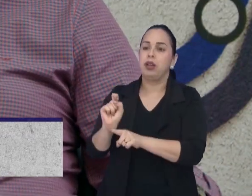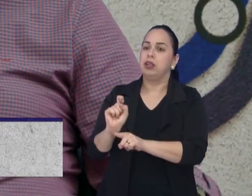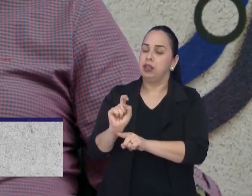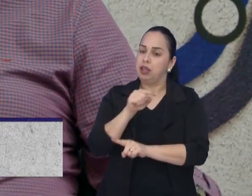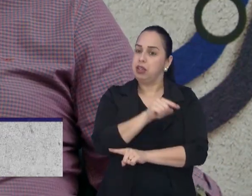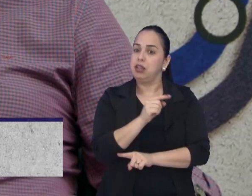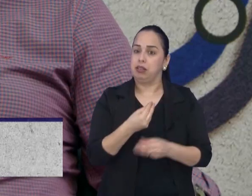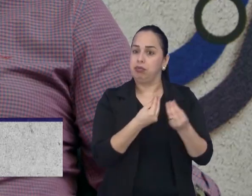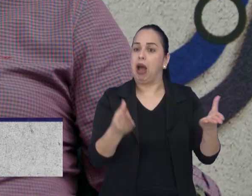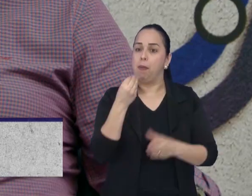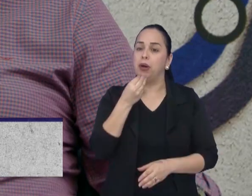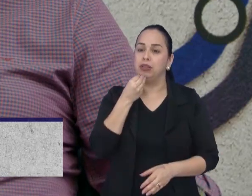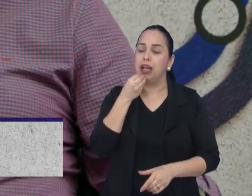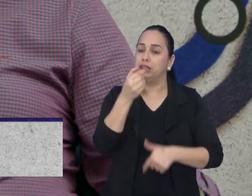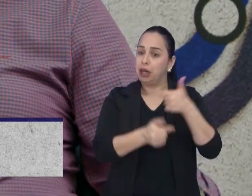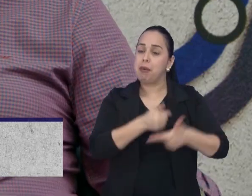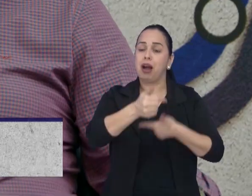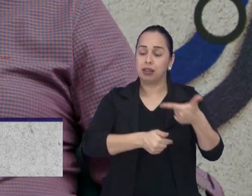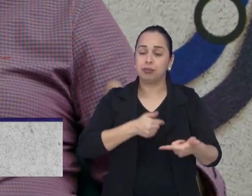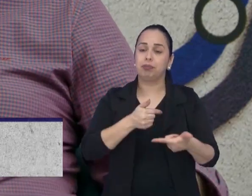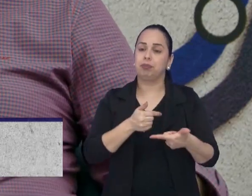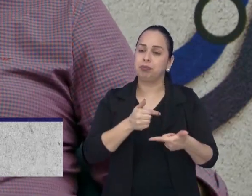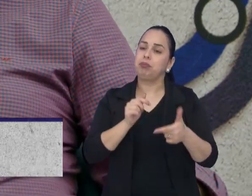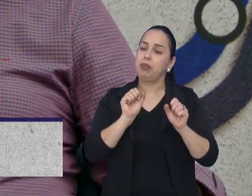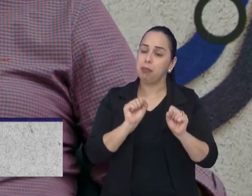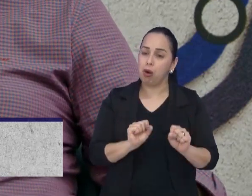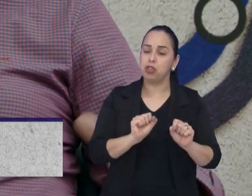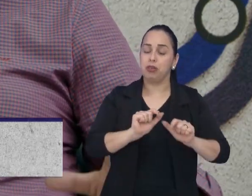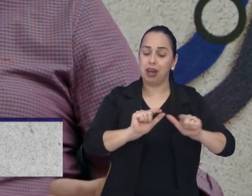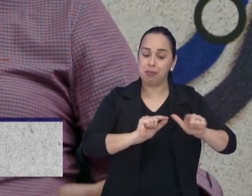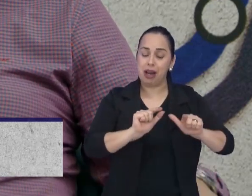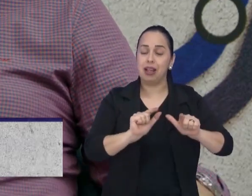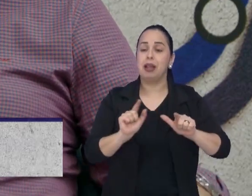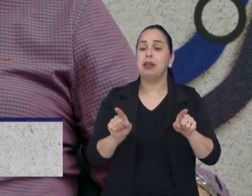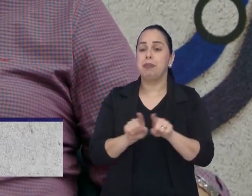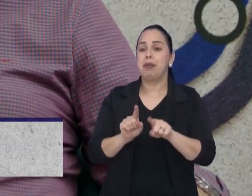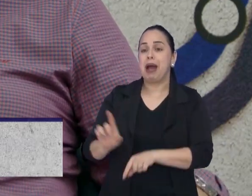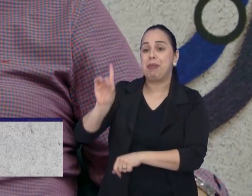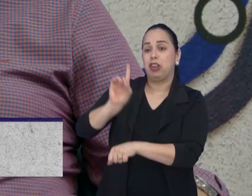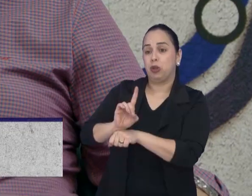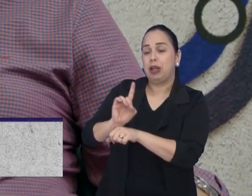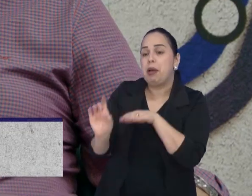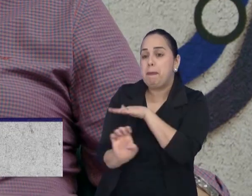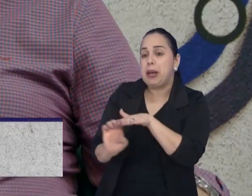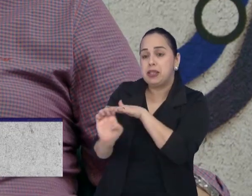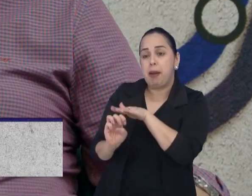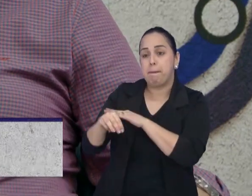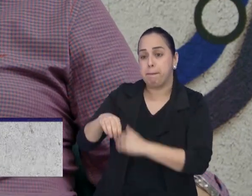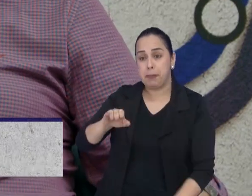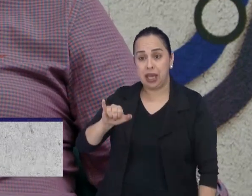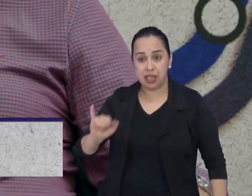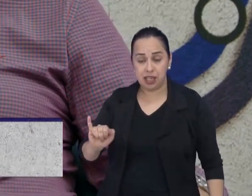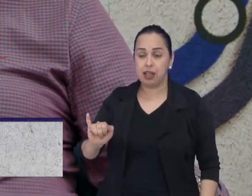os empregos, né? E pode se tornar não só o emprego, mas também vamos falar do proprietário, pode abrir uma microempresa, né, ou uma